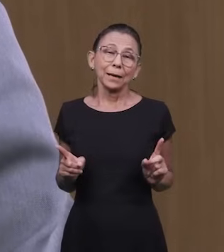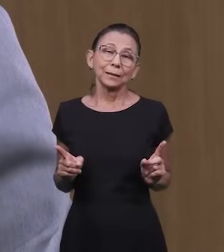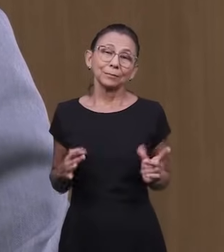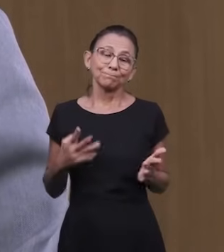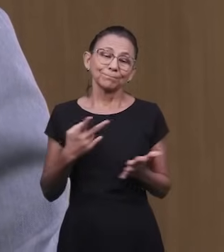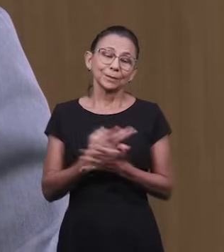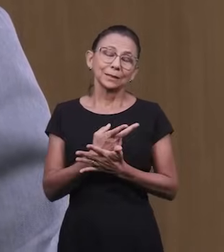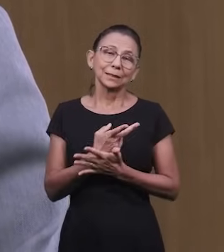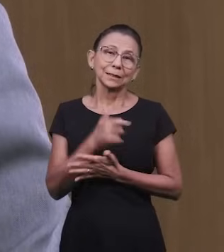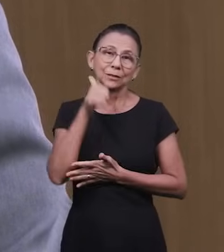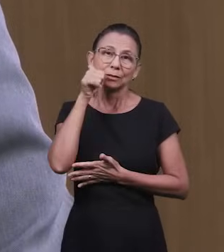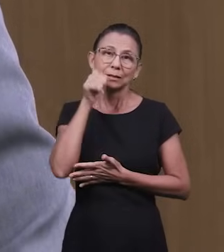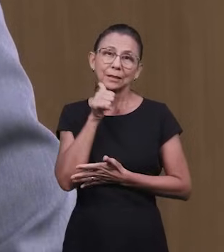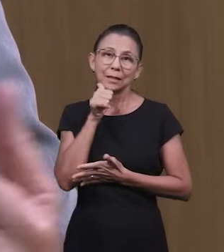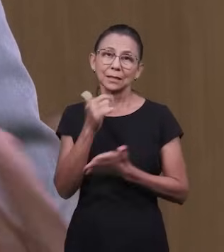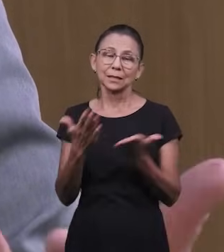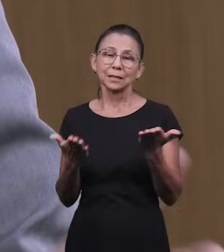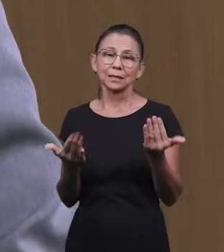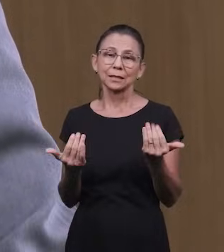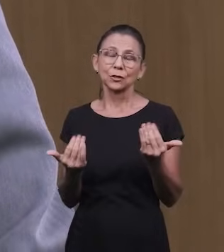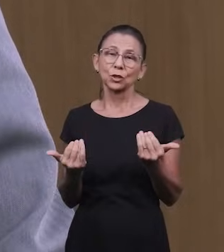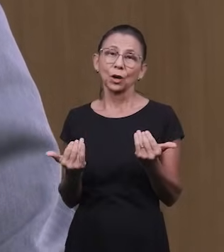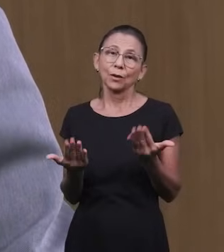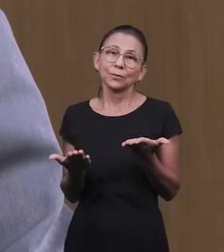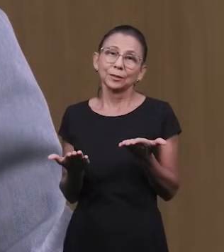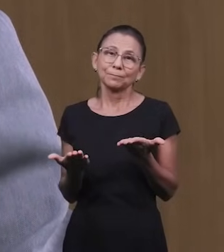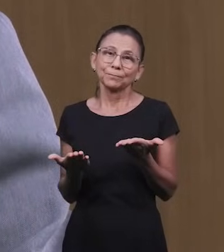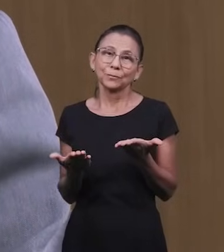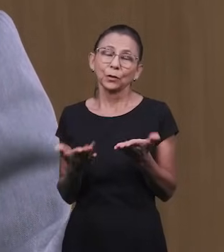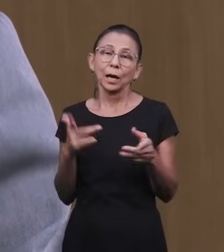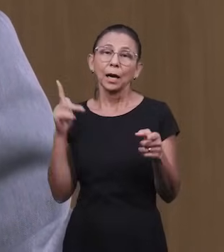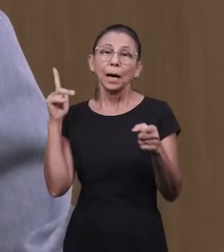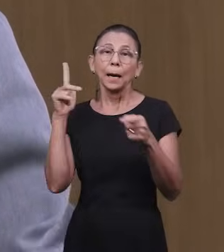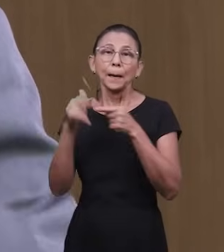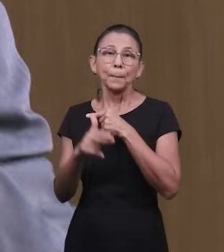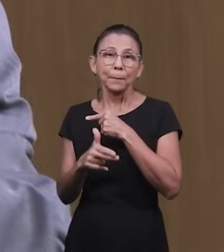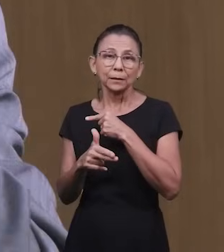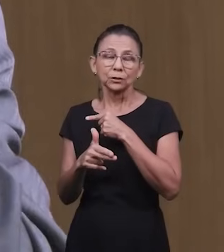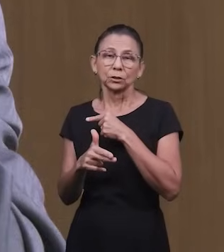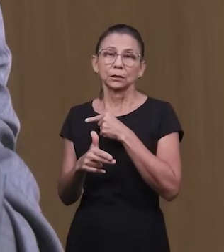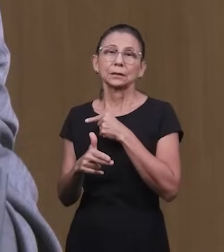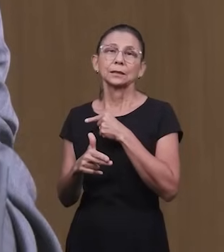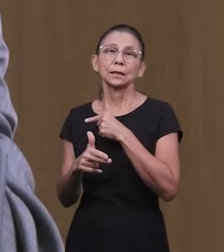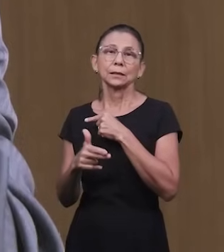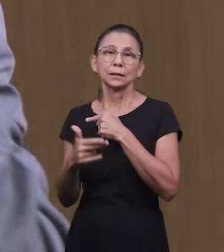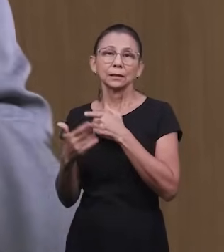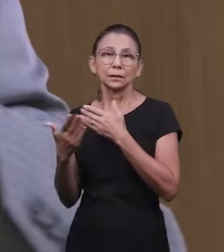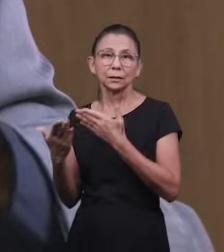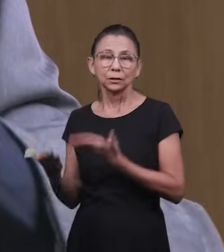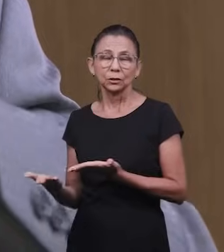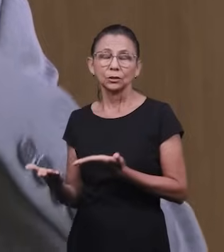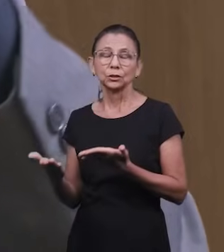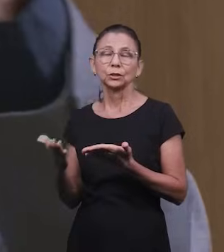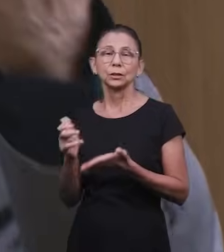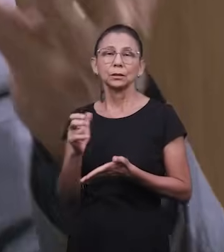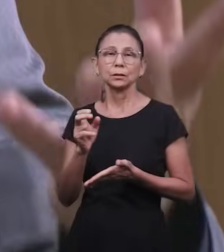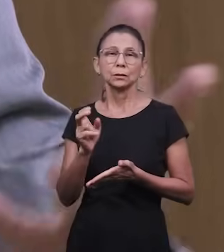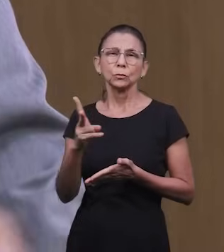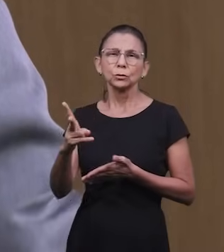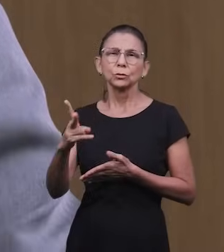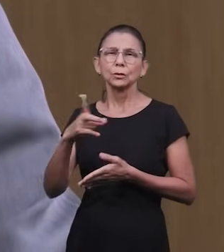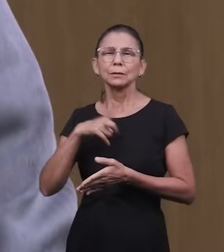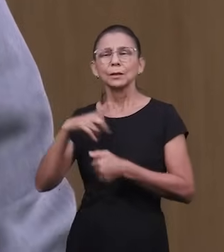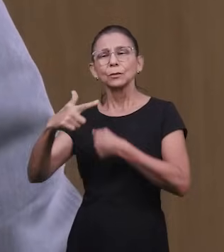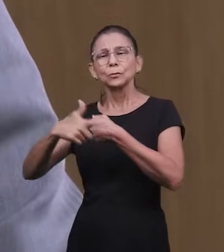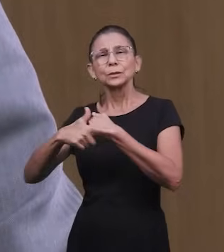dissuadida a continuar fazendo isso e ofereceram para ela outras coisas e